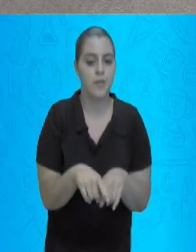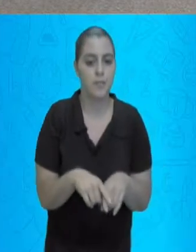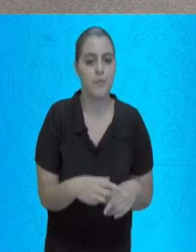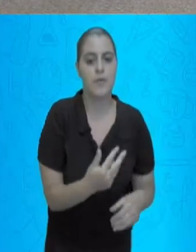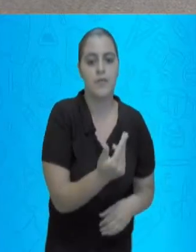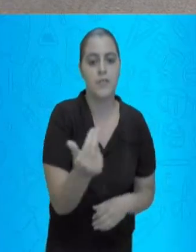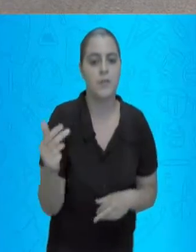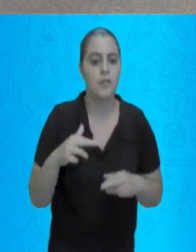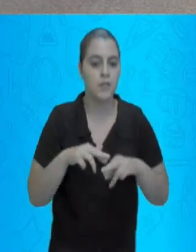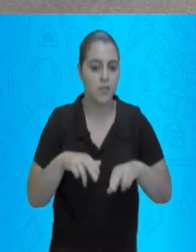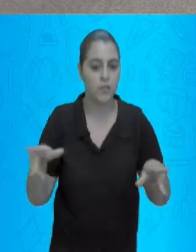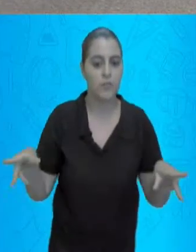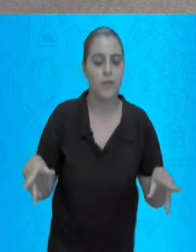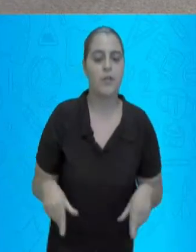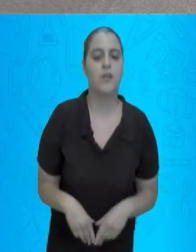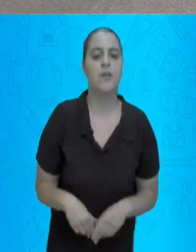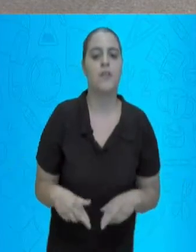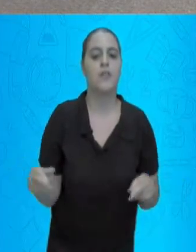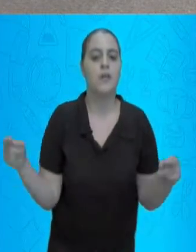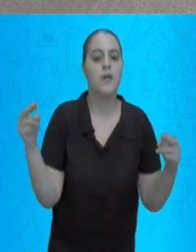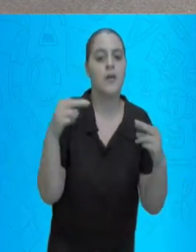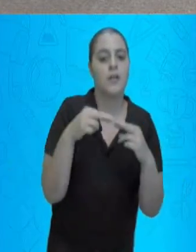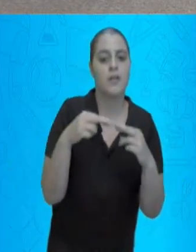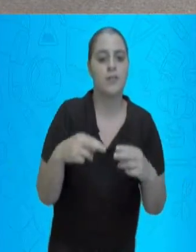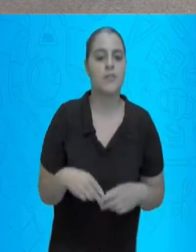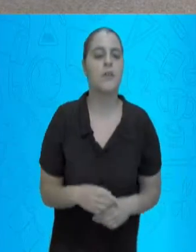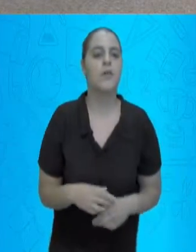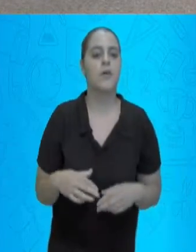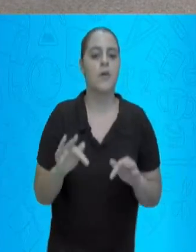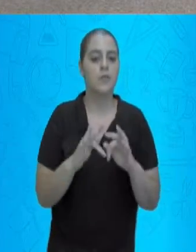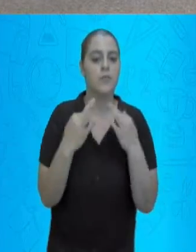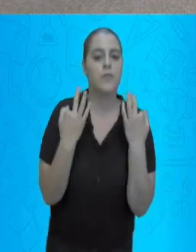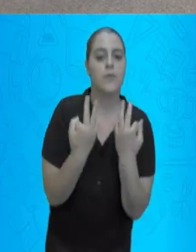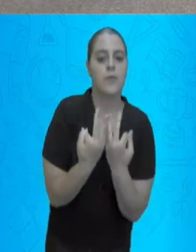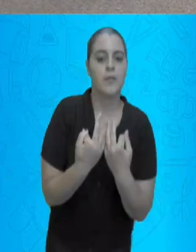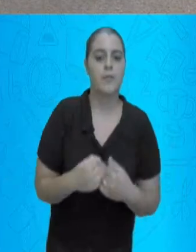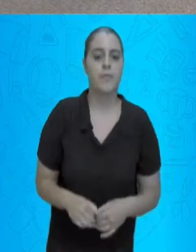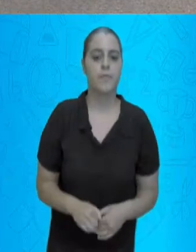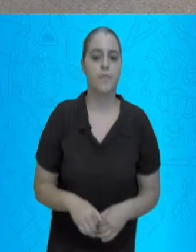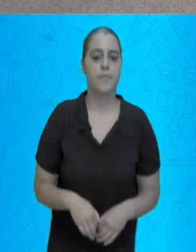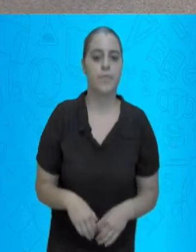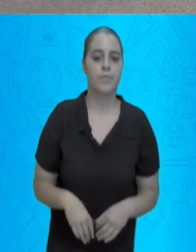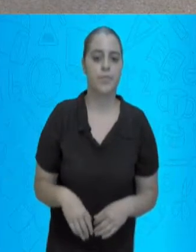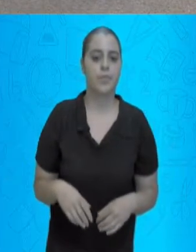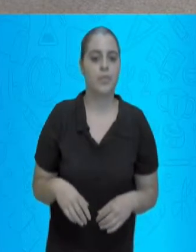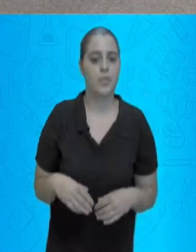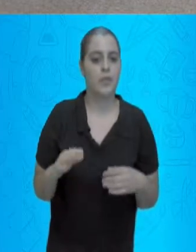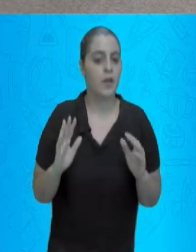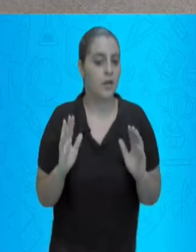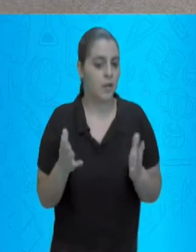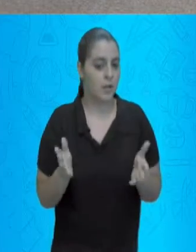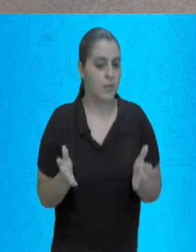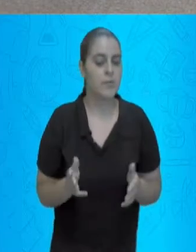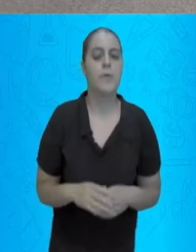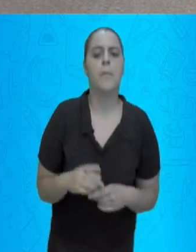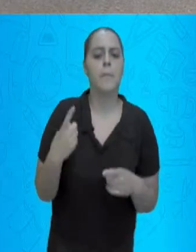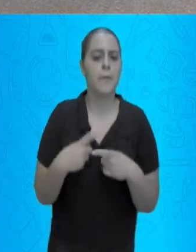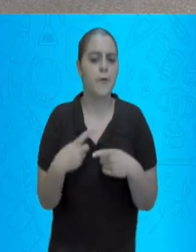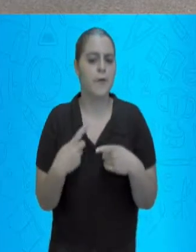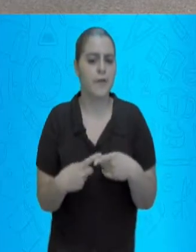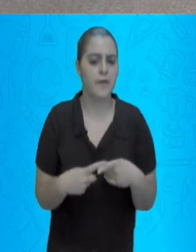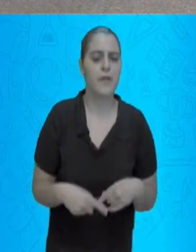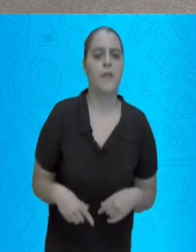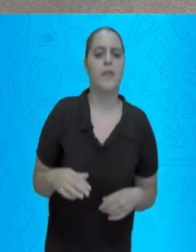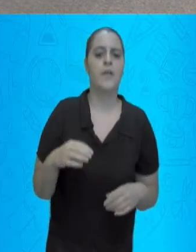semelhanças e diferenças em relação aos seus parentes atuais. Porque dentro